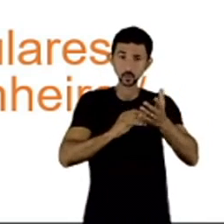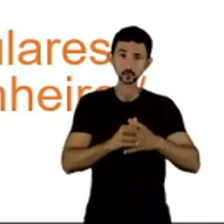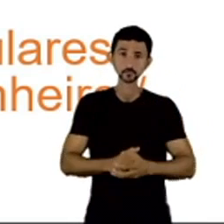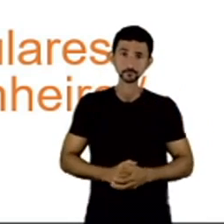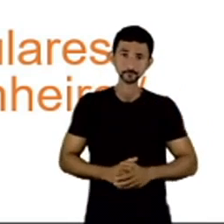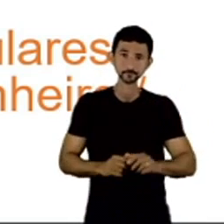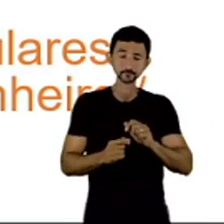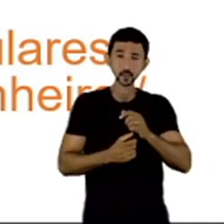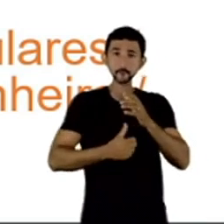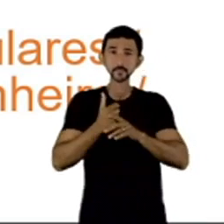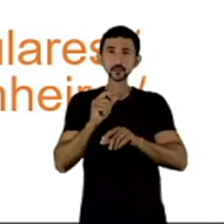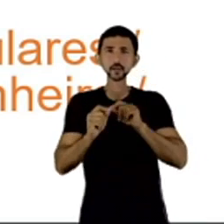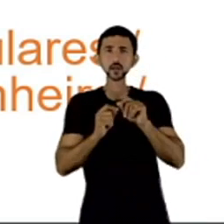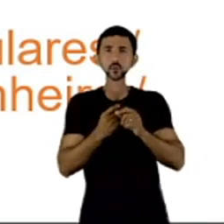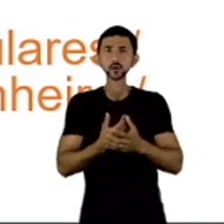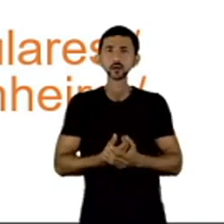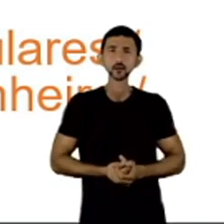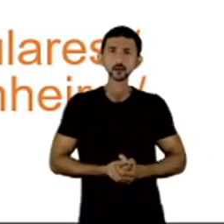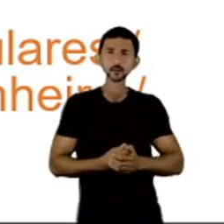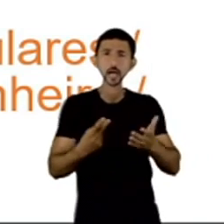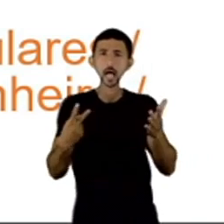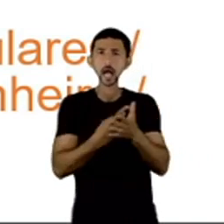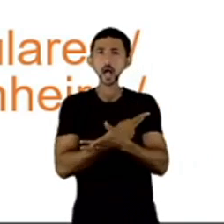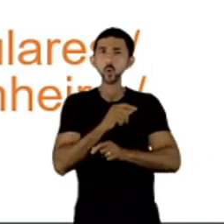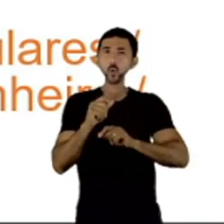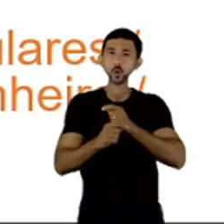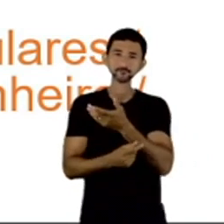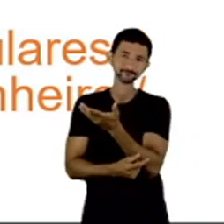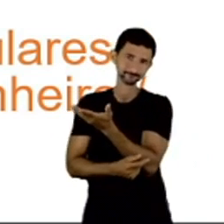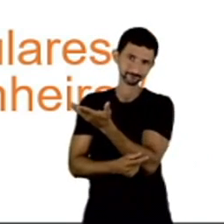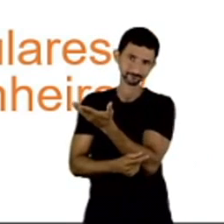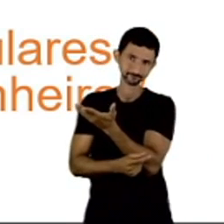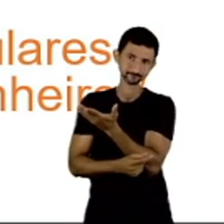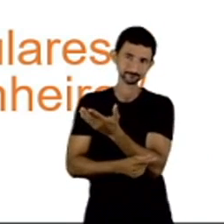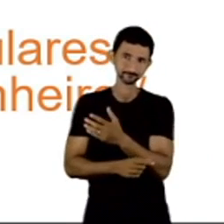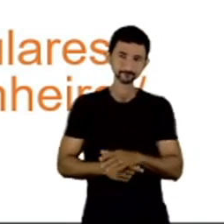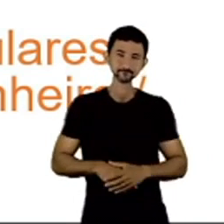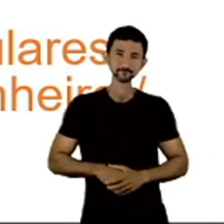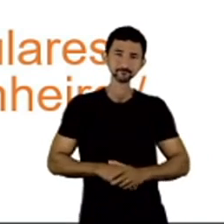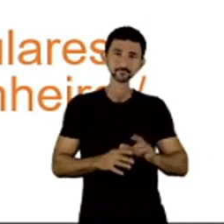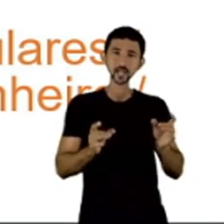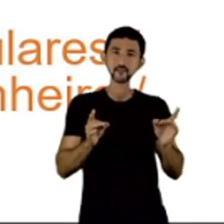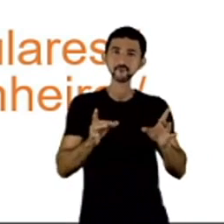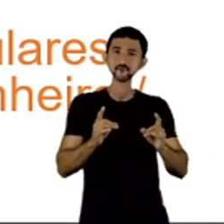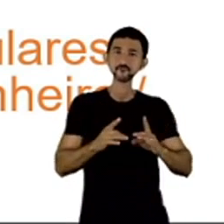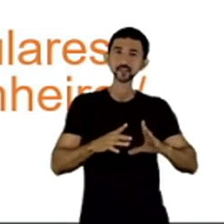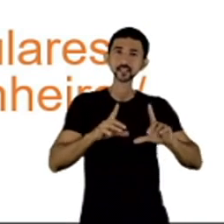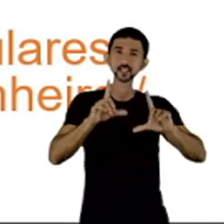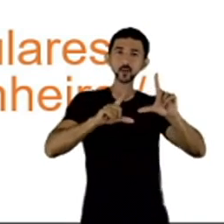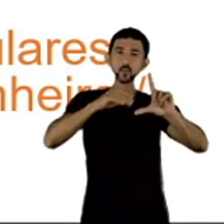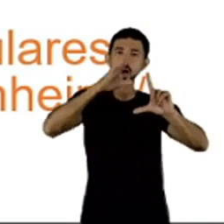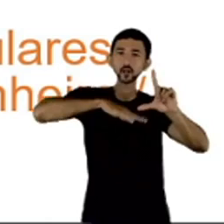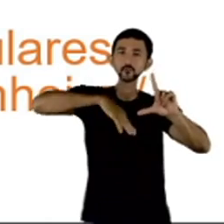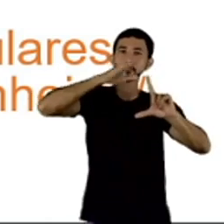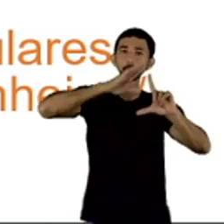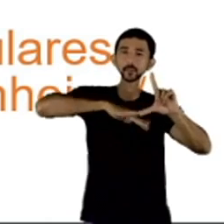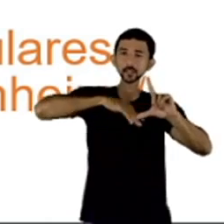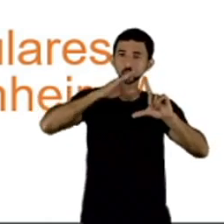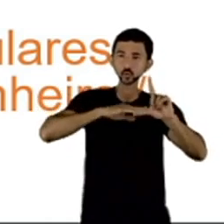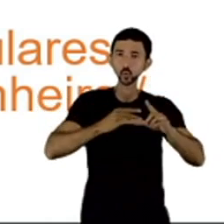aparece primeiro, tá? O fato que está sendo narrado, o leilão, né? A venda de um quadro do